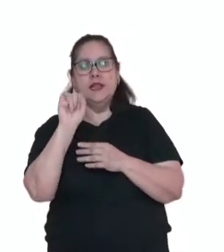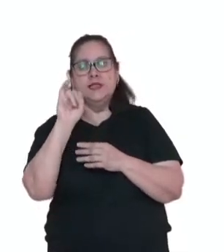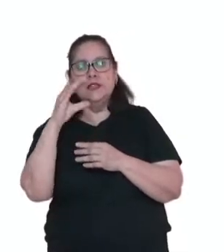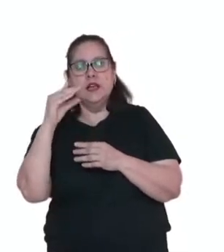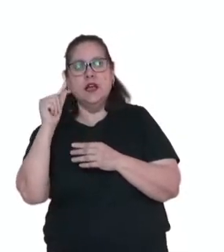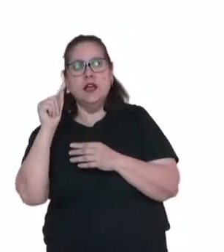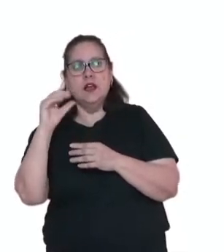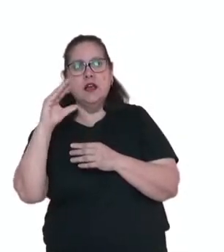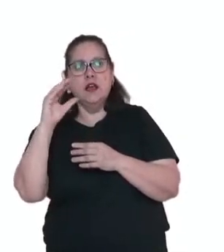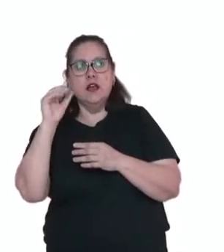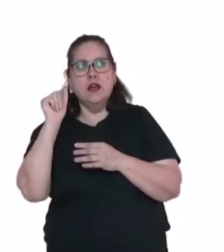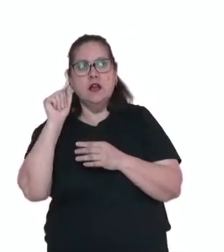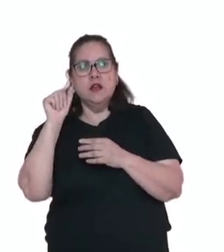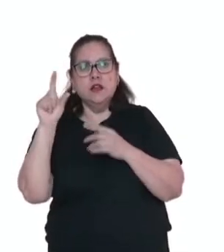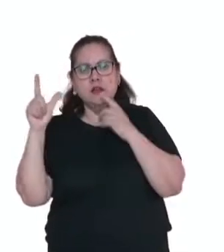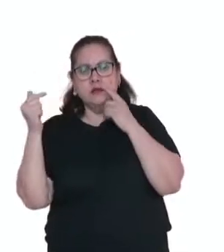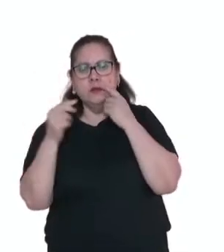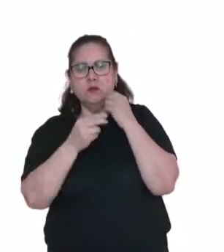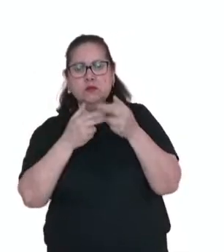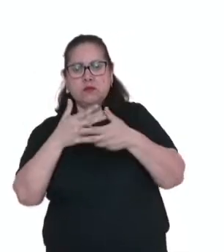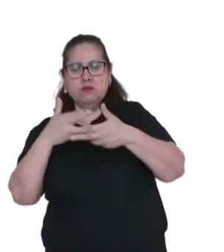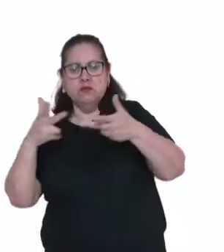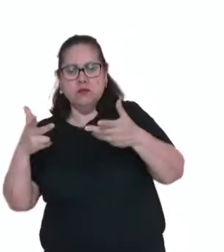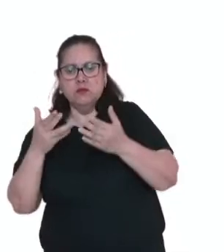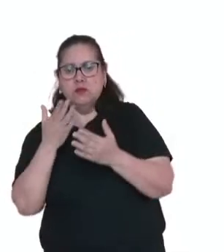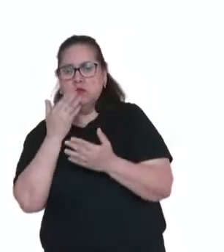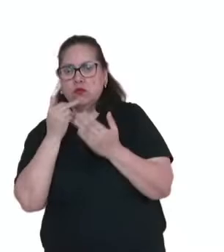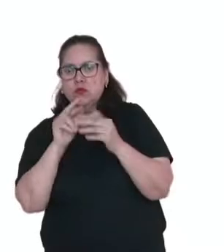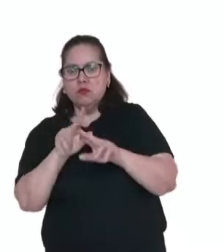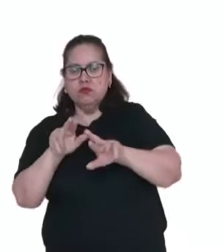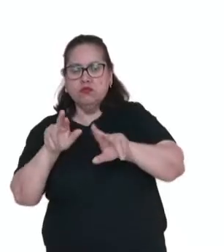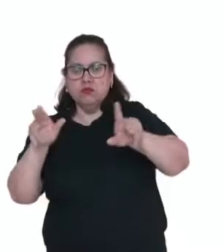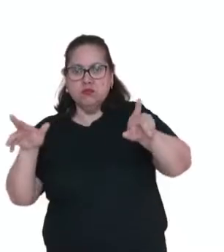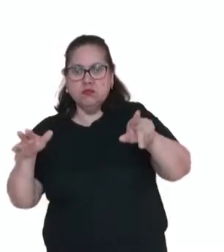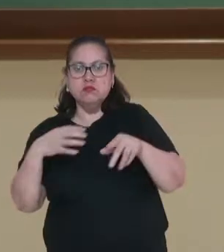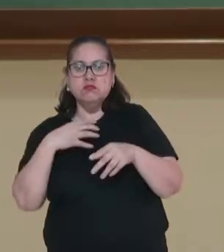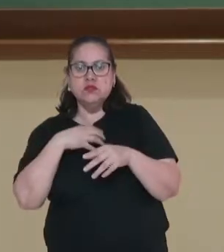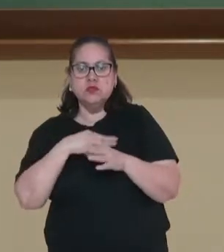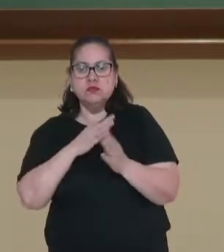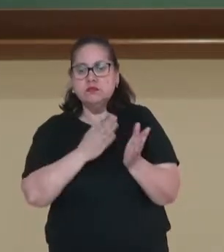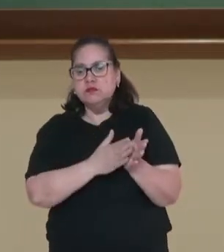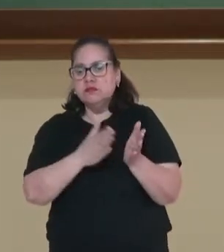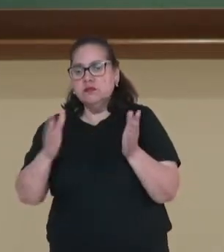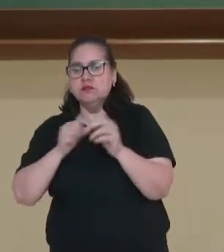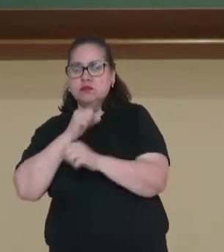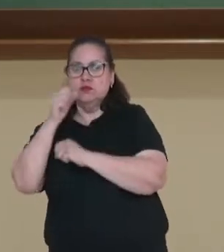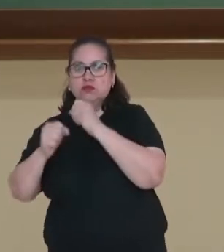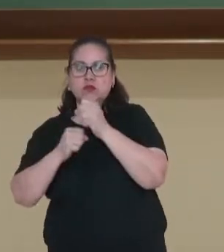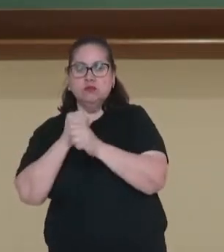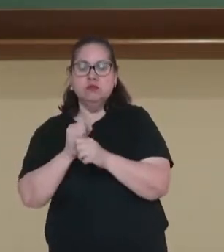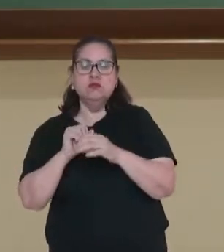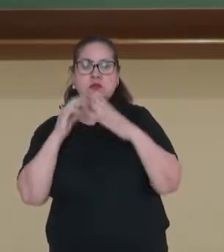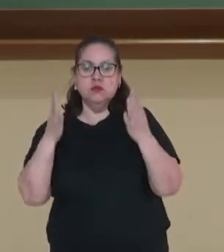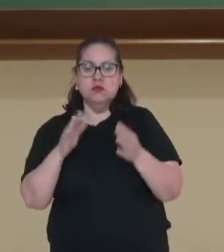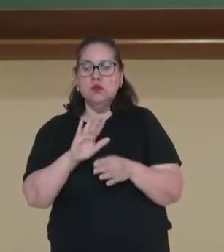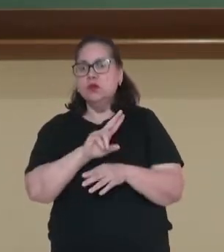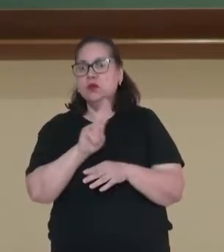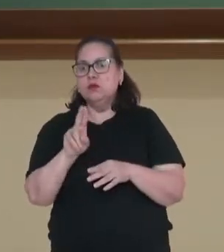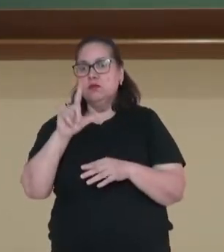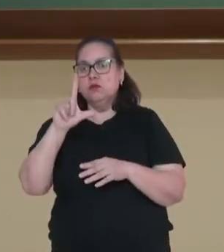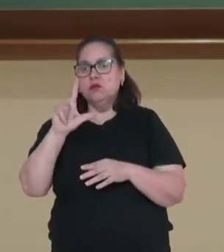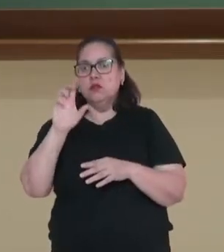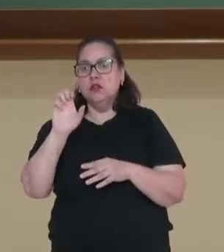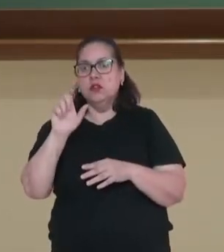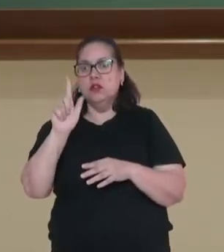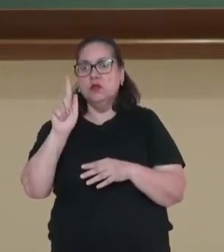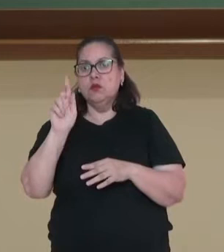usada há séculos, né, por agricultores e foi domesticada de diferentes formas com o passar dos anos. Então, a gente chama de legume quando vai